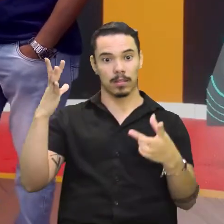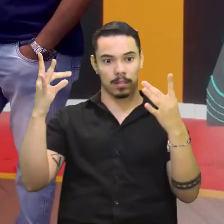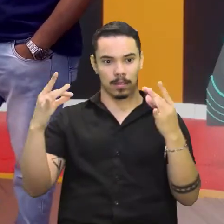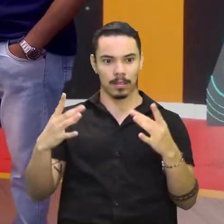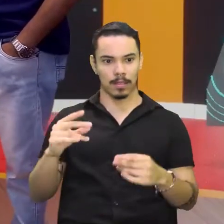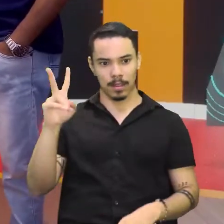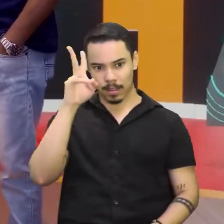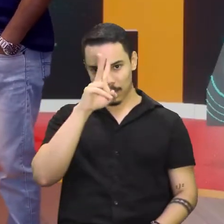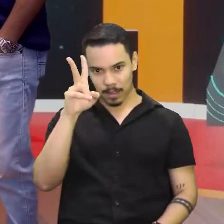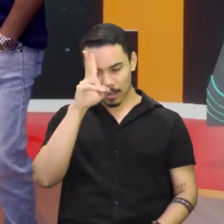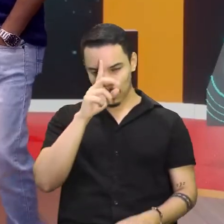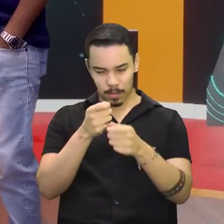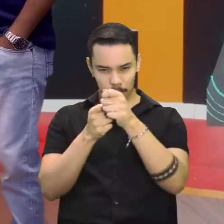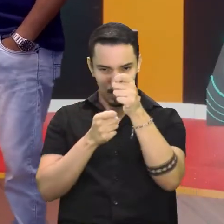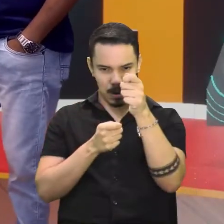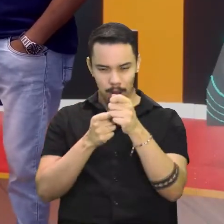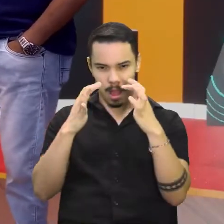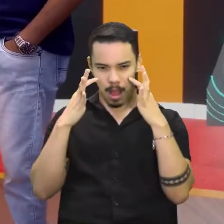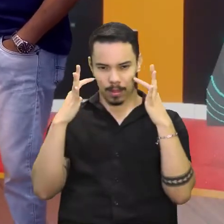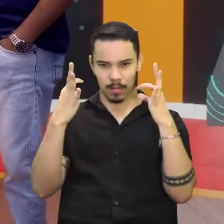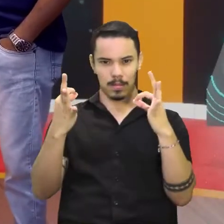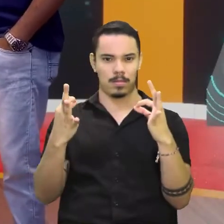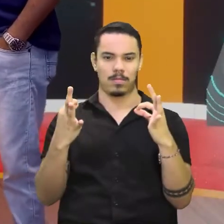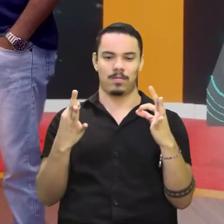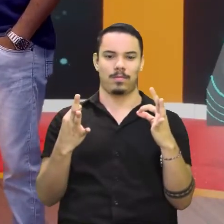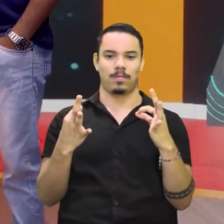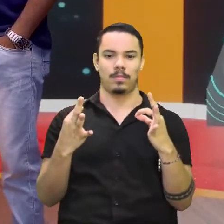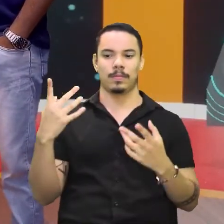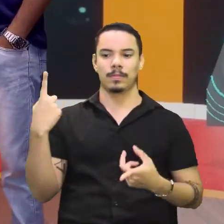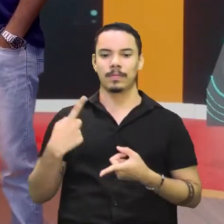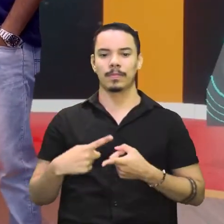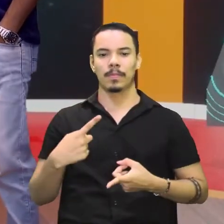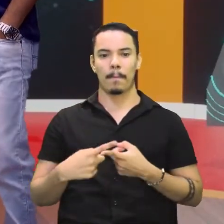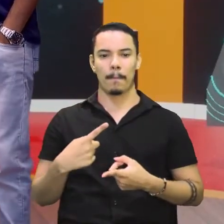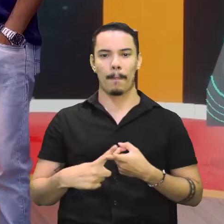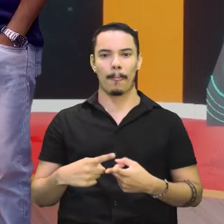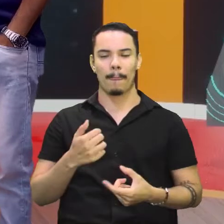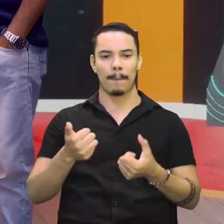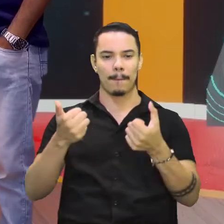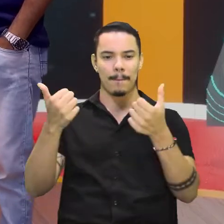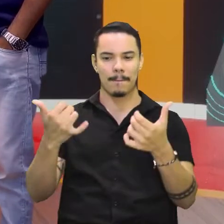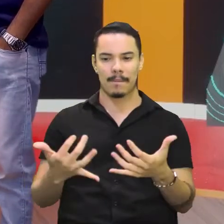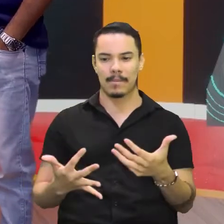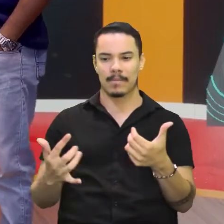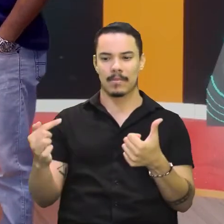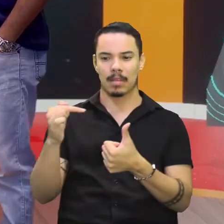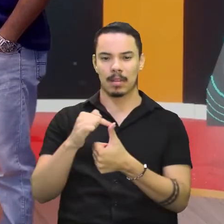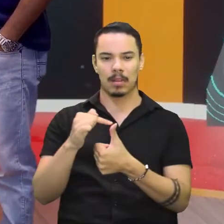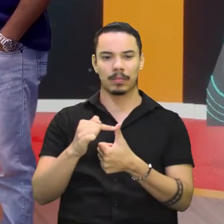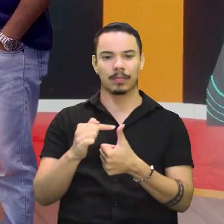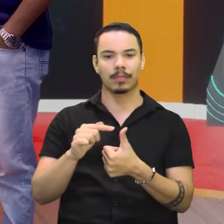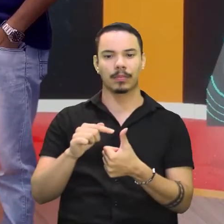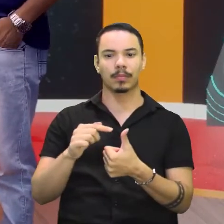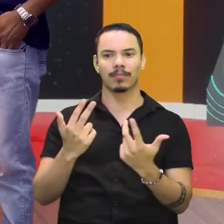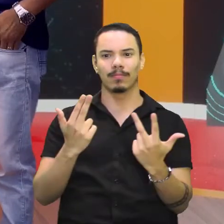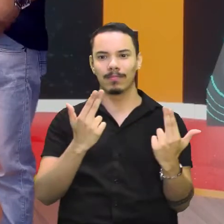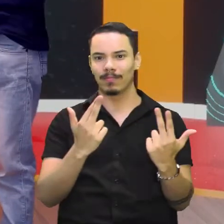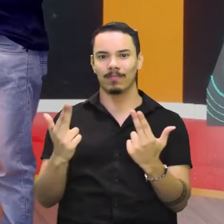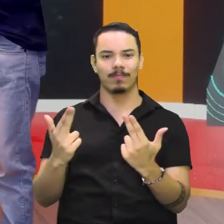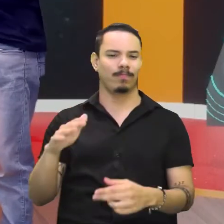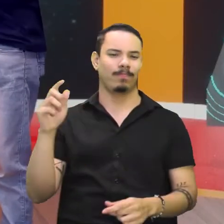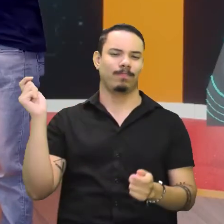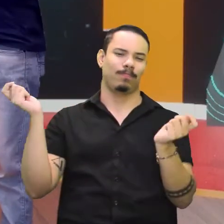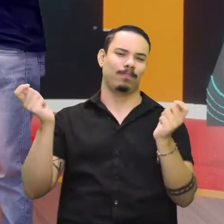a gente coloca, fique atento? Tipo isso. Não, é porque aqui, ó, quando fala assim, igualdade de polinômios. Muito fácil,